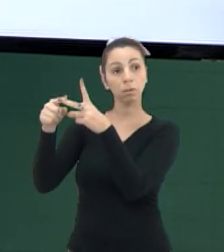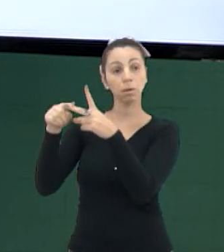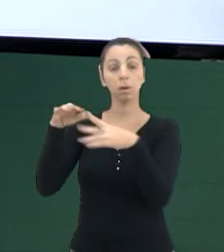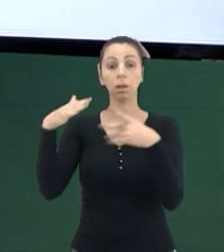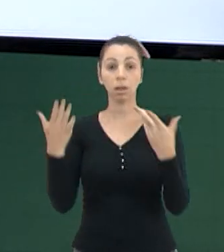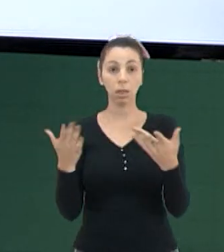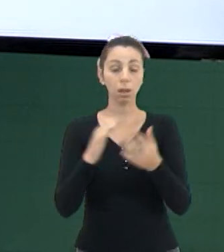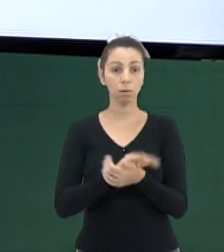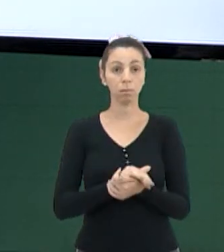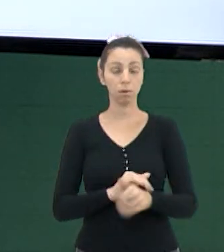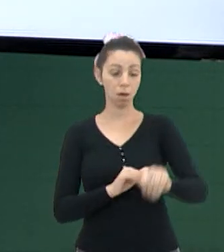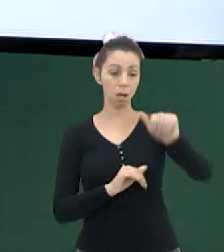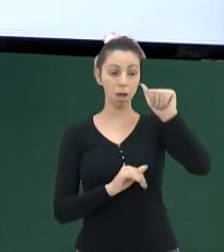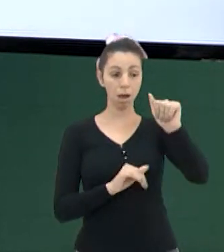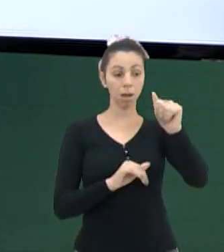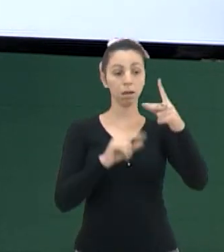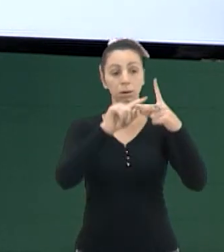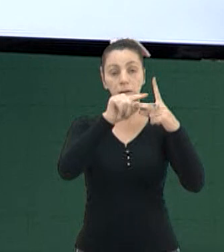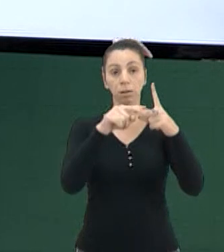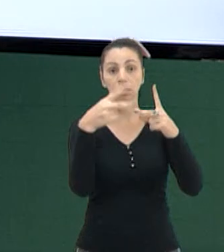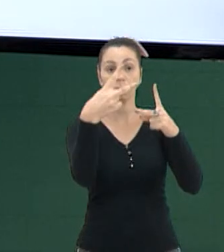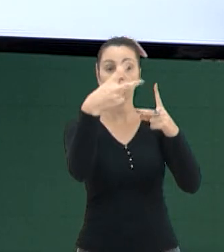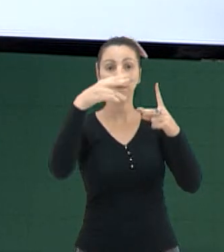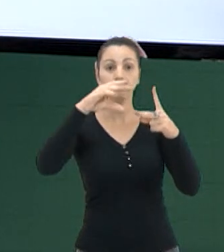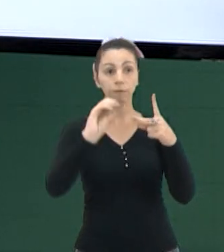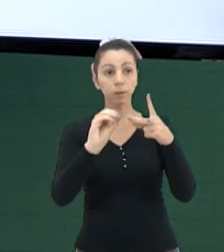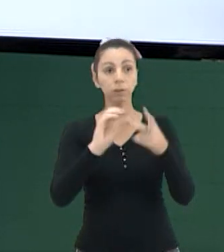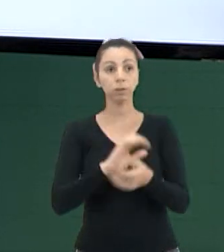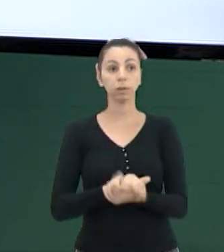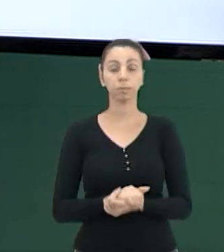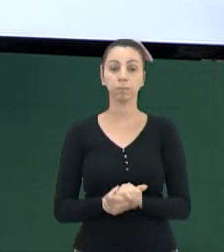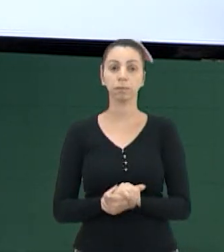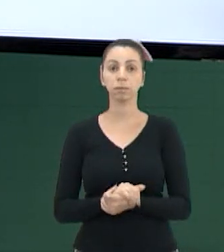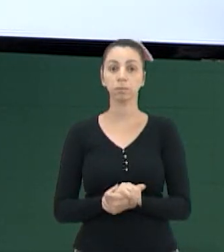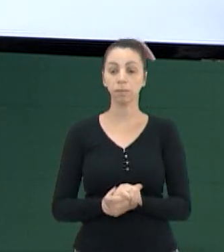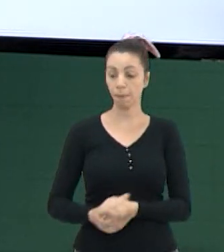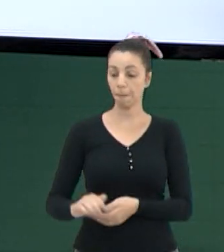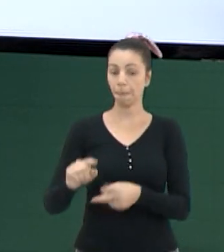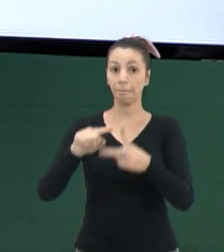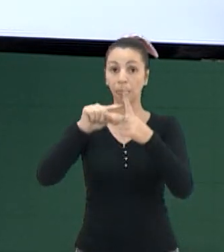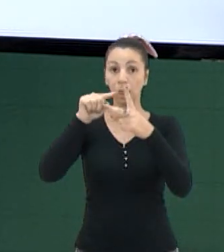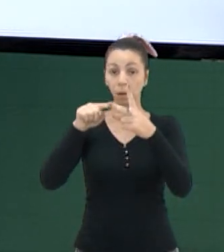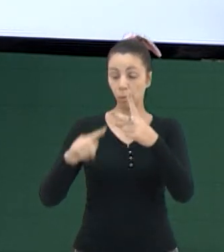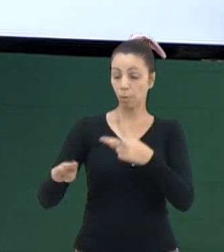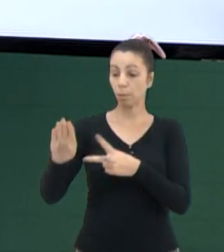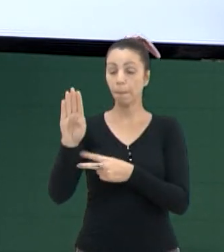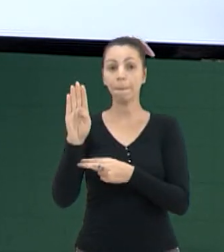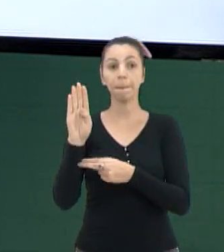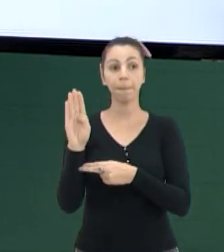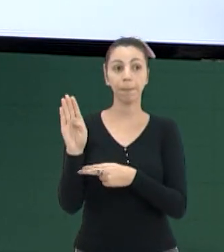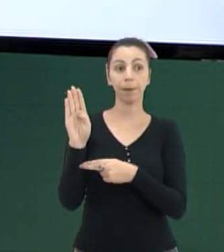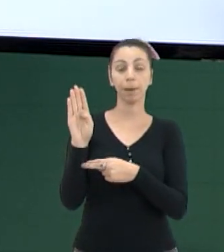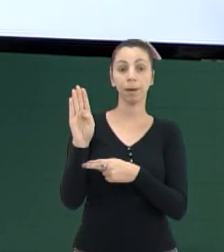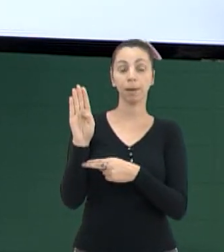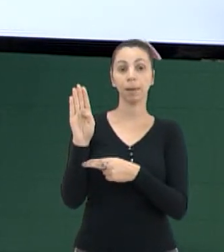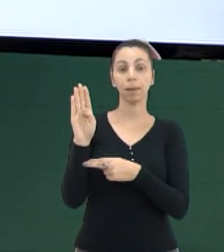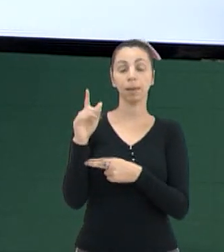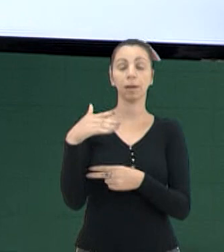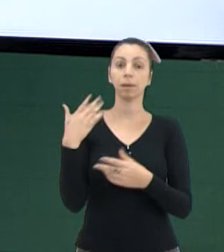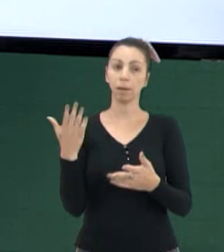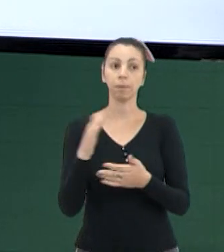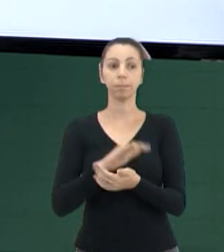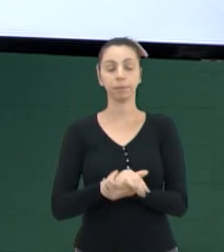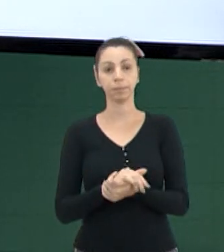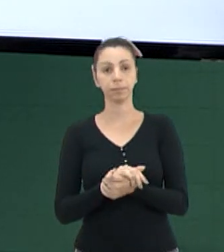vai ser de 20 graus. O ângulo B vai ser o quê? A soma dos dois ângulos. Veja, se